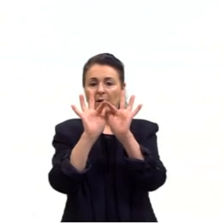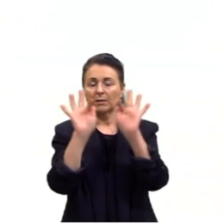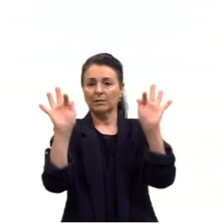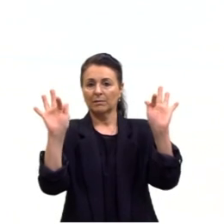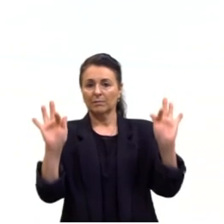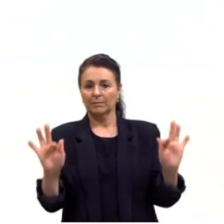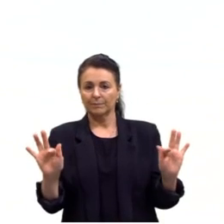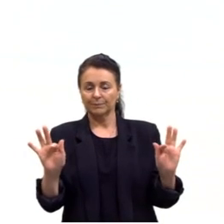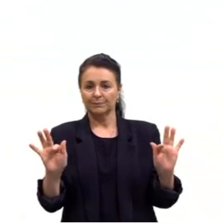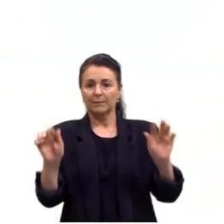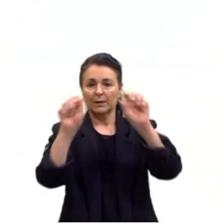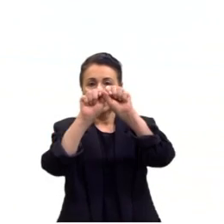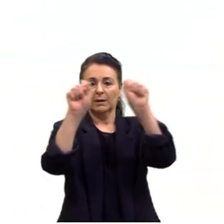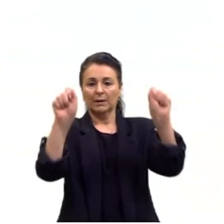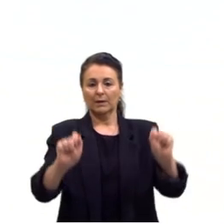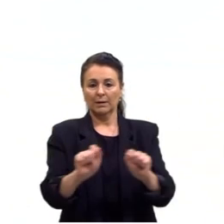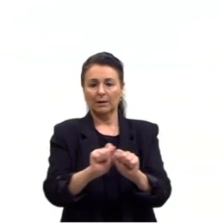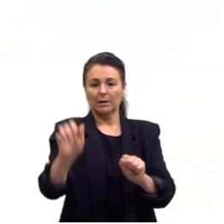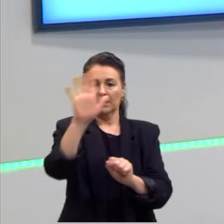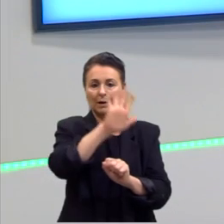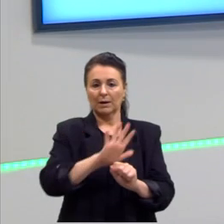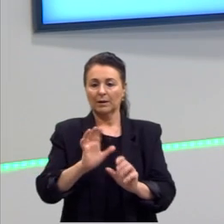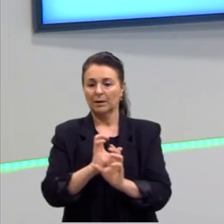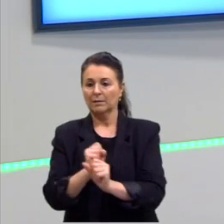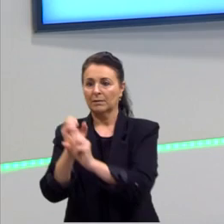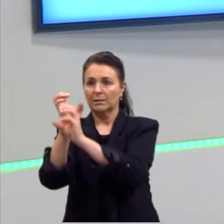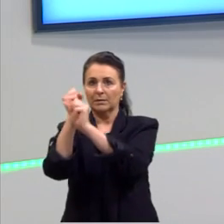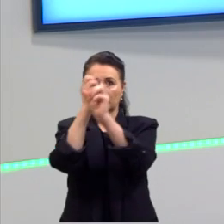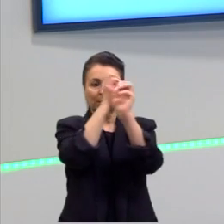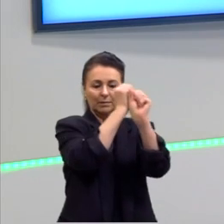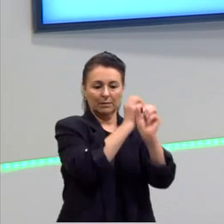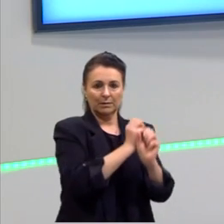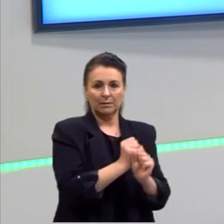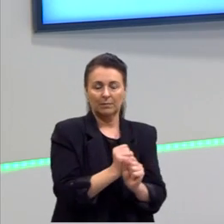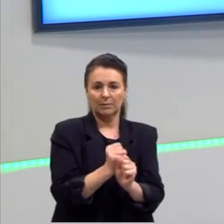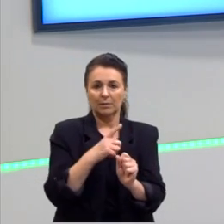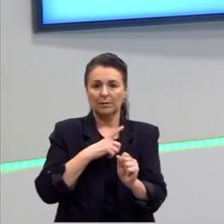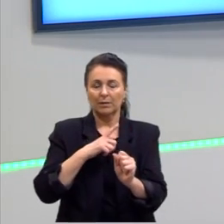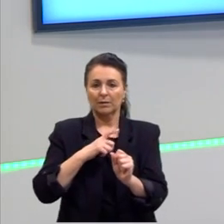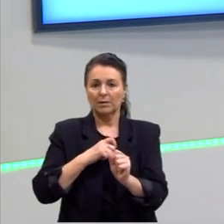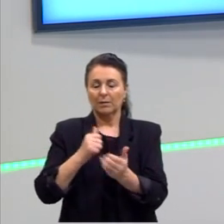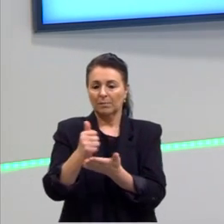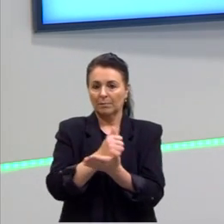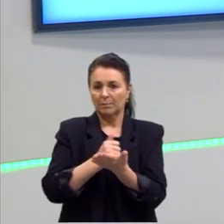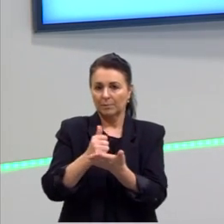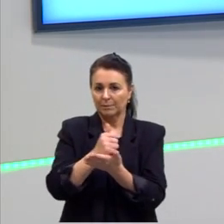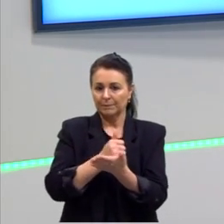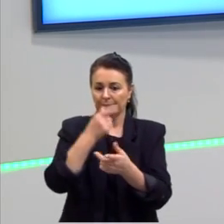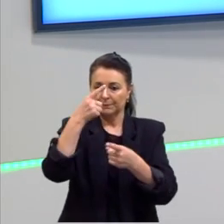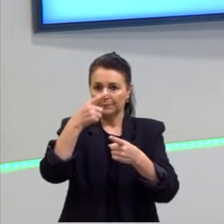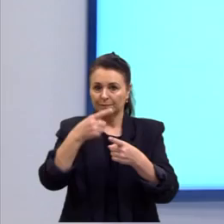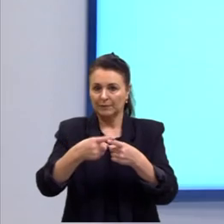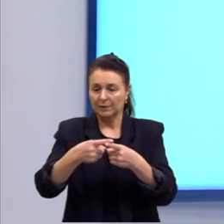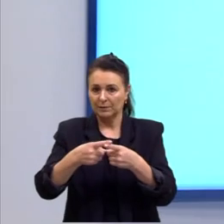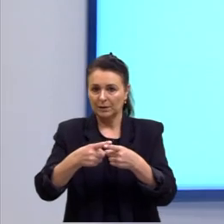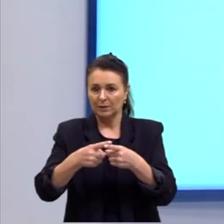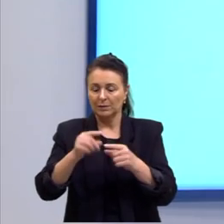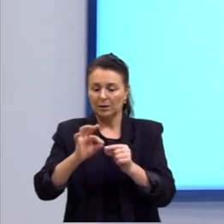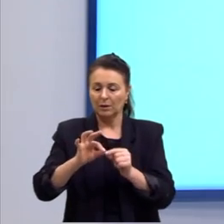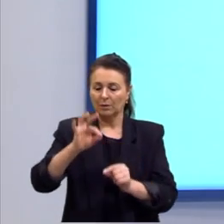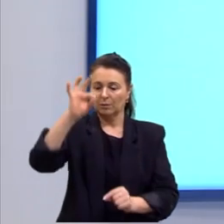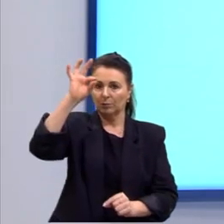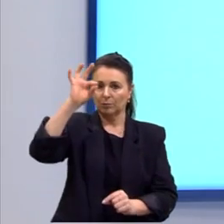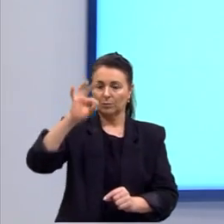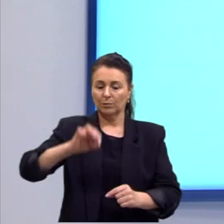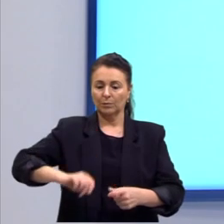para a área e perímetro seguindo né a definição da área que é base vezes altura mas como